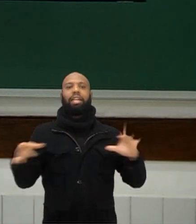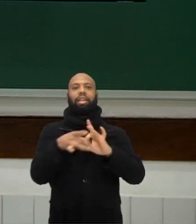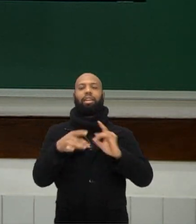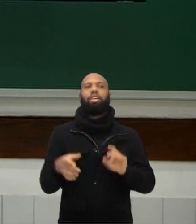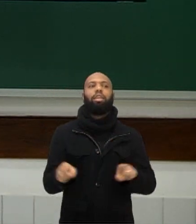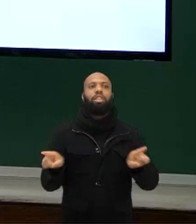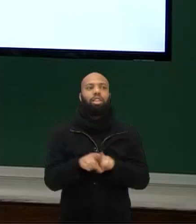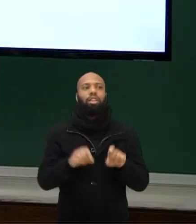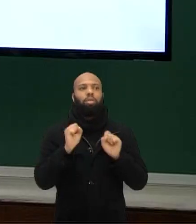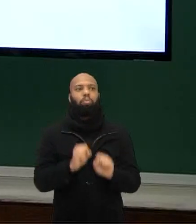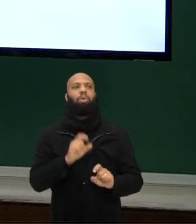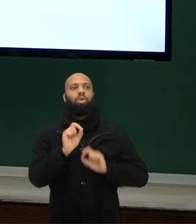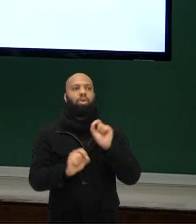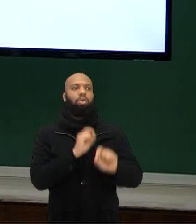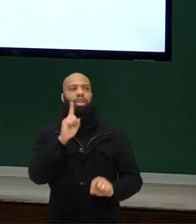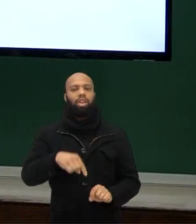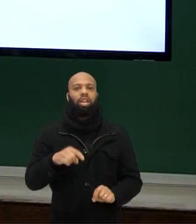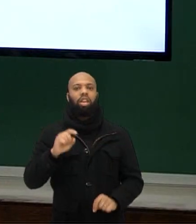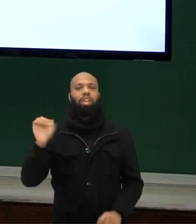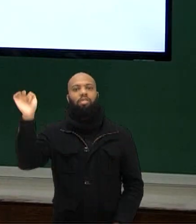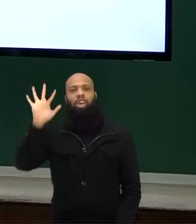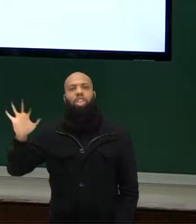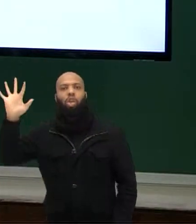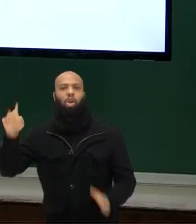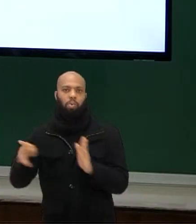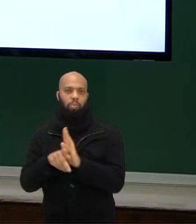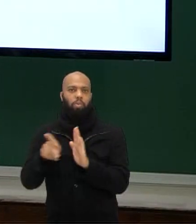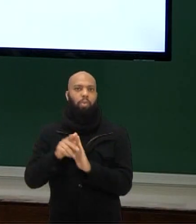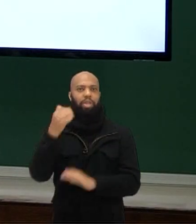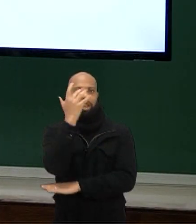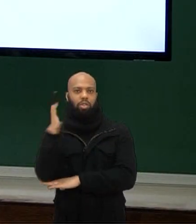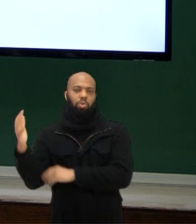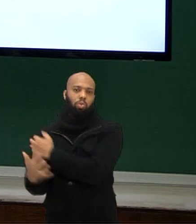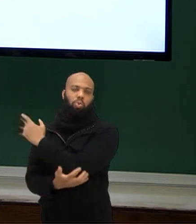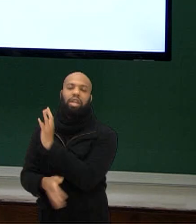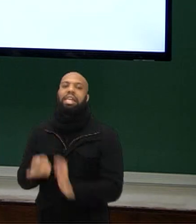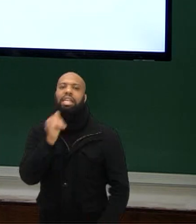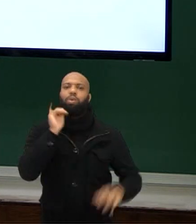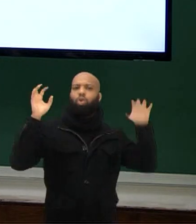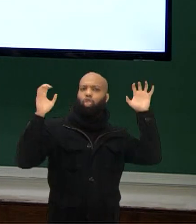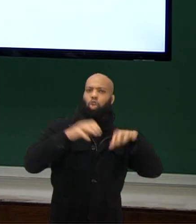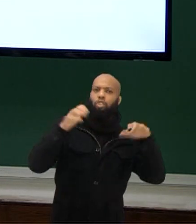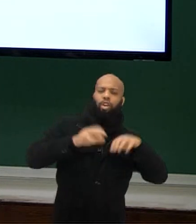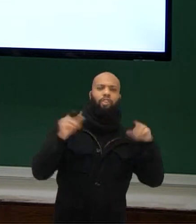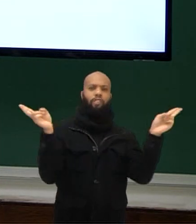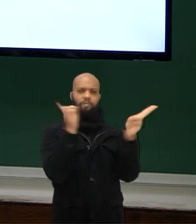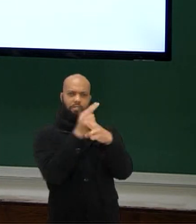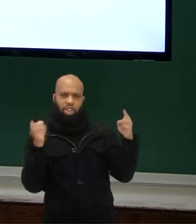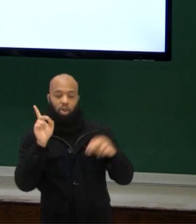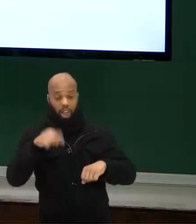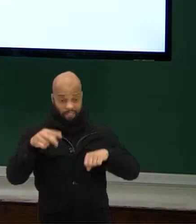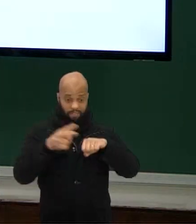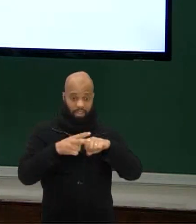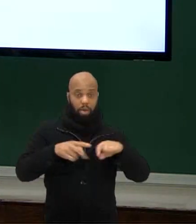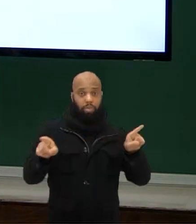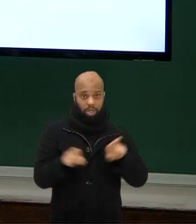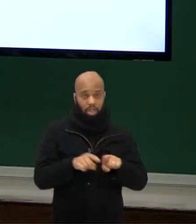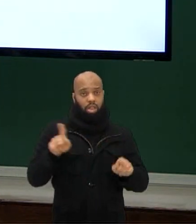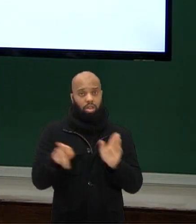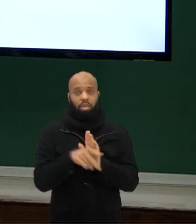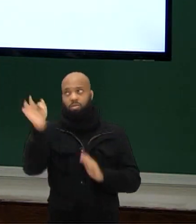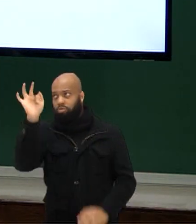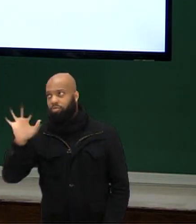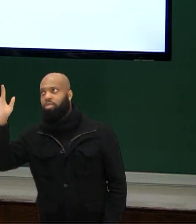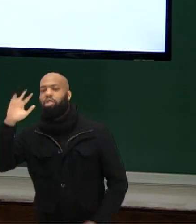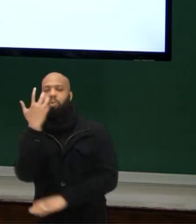e também podem exprimir fenômenos da natureza, choveu, ventou, esses fenômenos da natureza. Quando